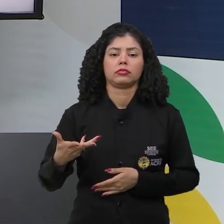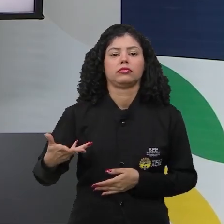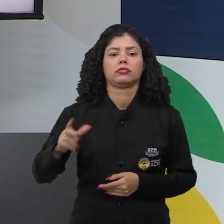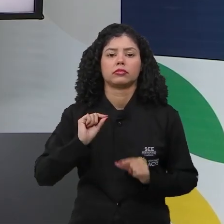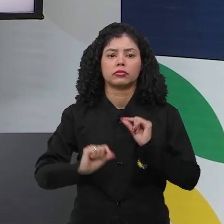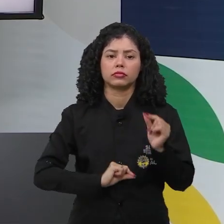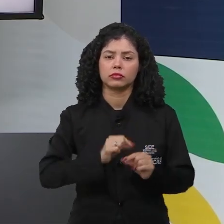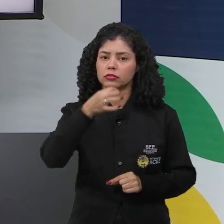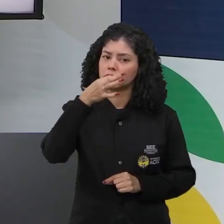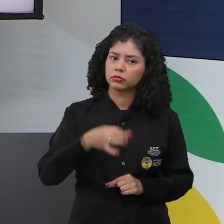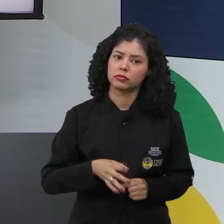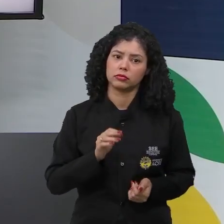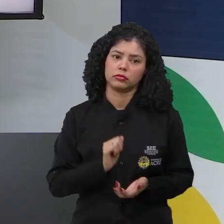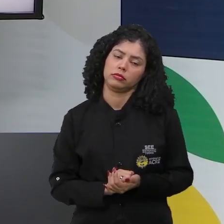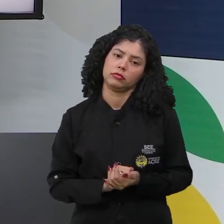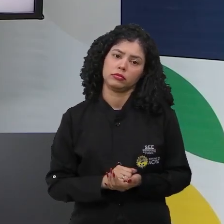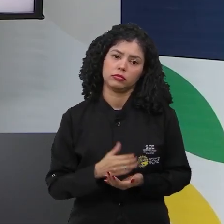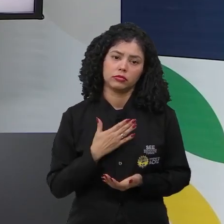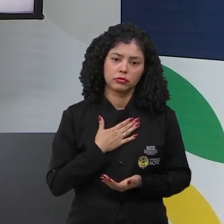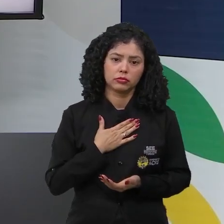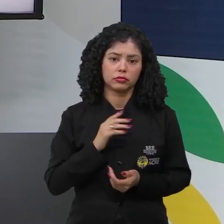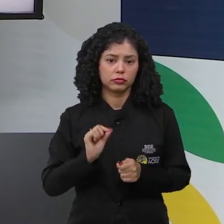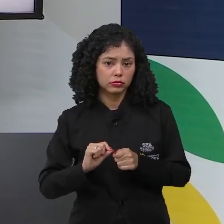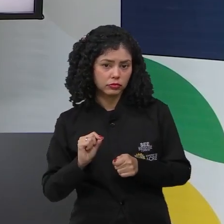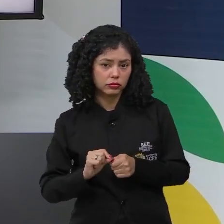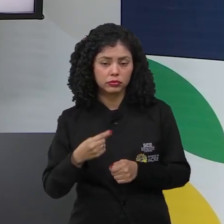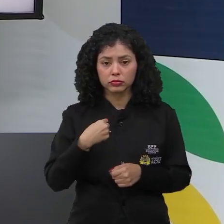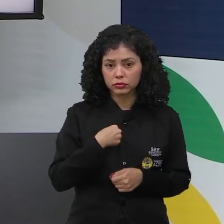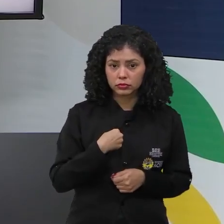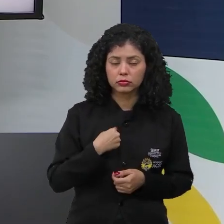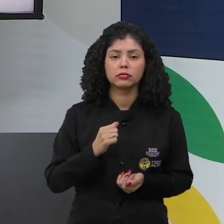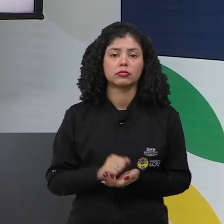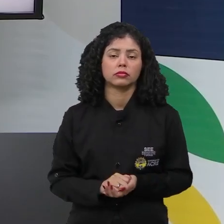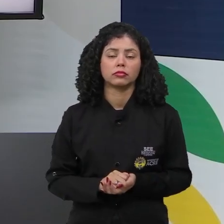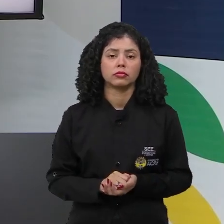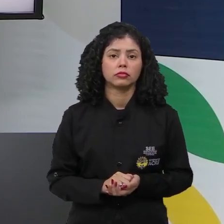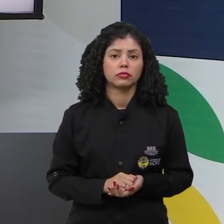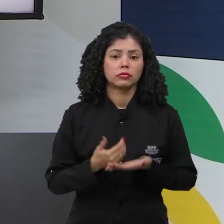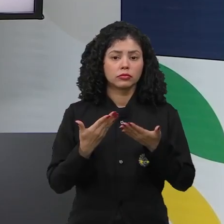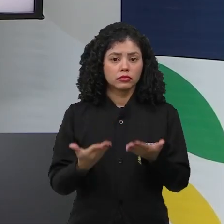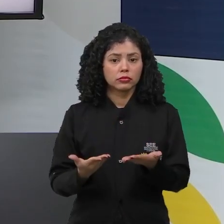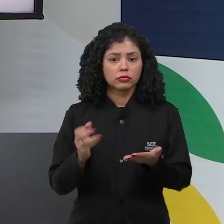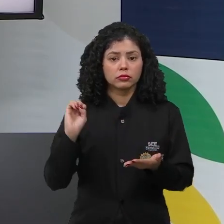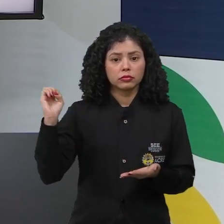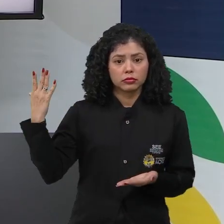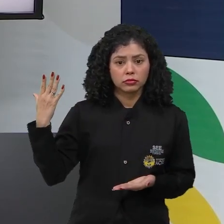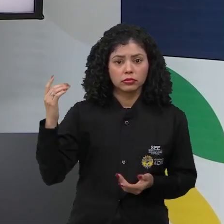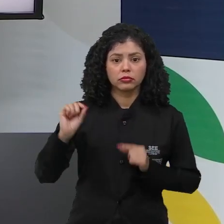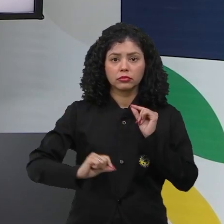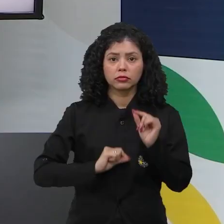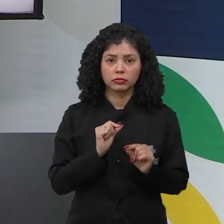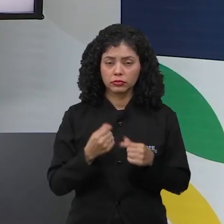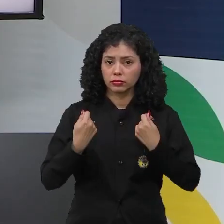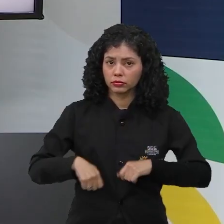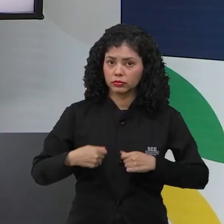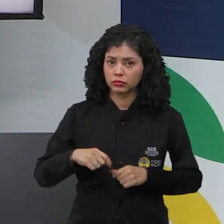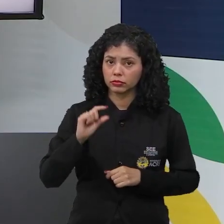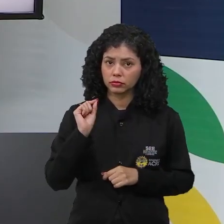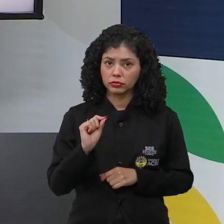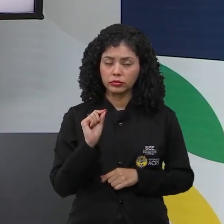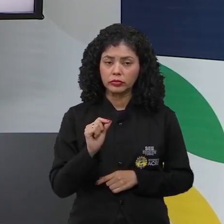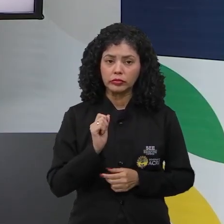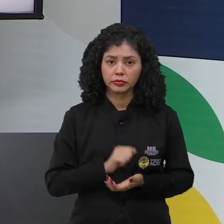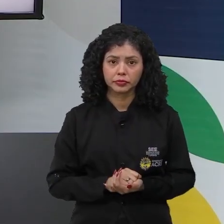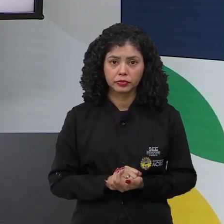que seria correto? O mim, o fazer, o eu. Então, dessa forma, o que nós precisamos?